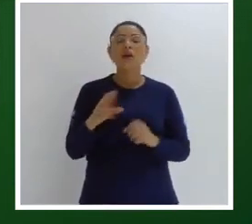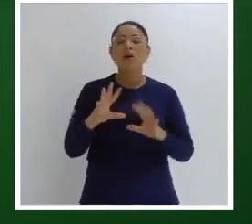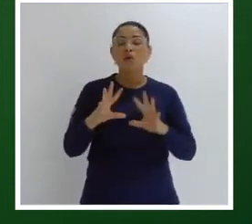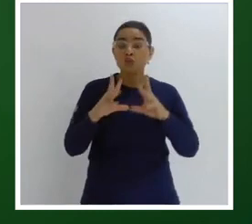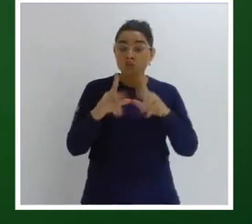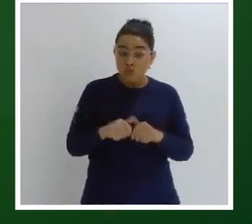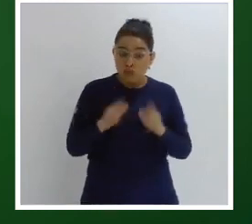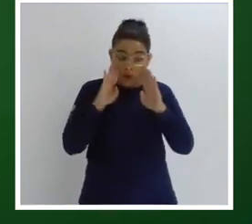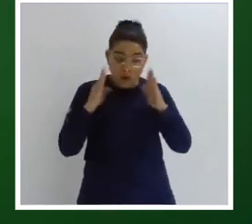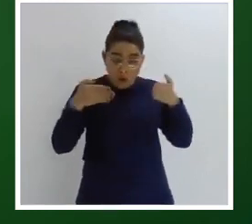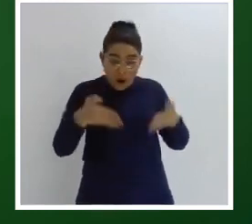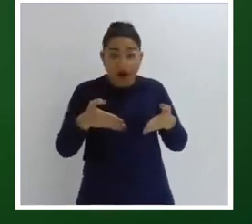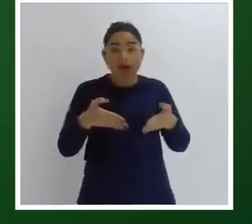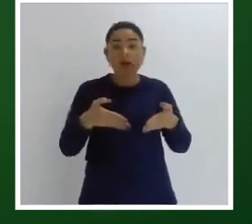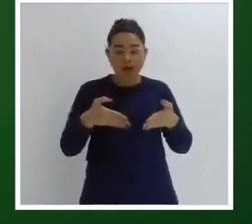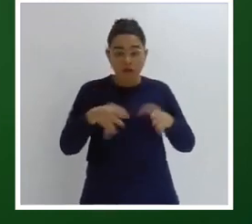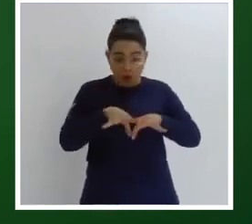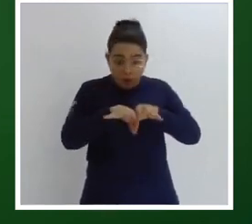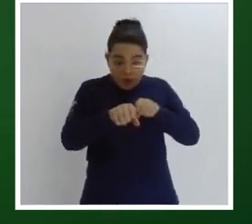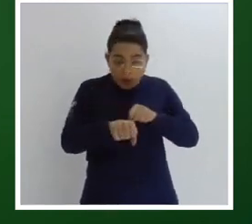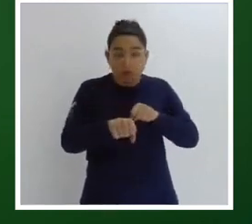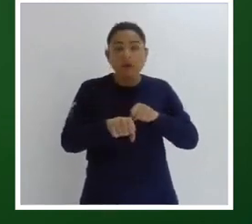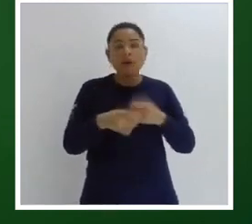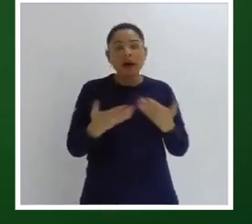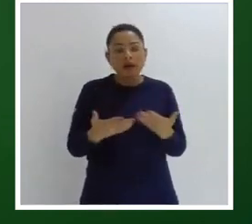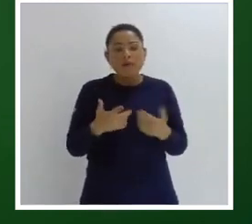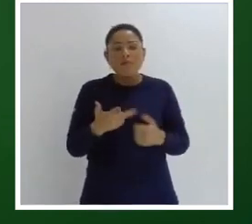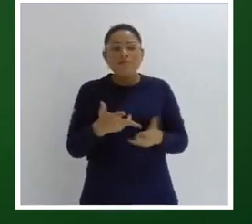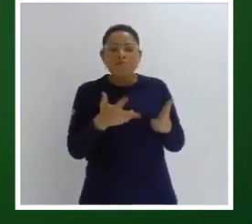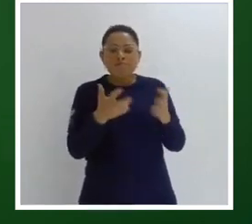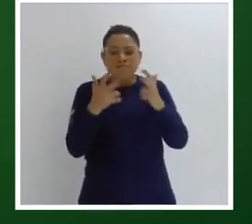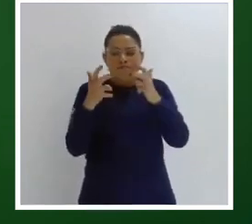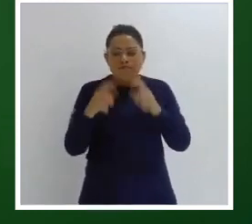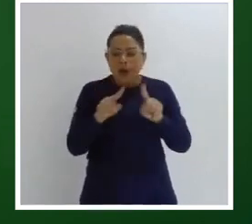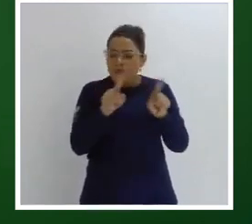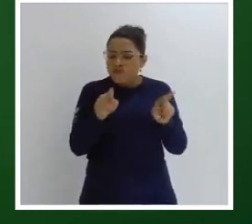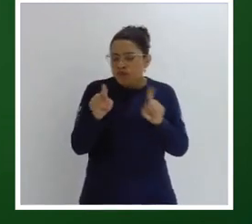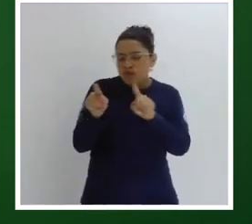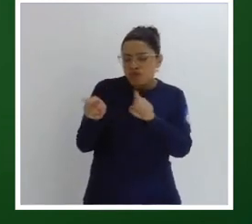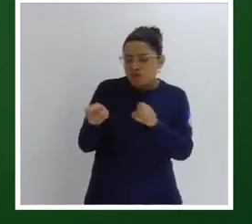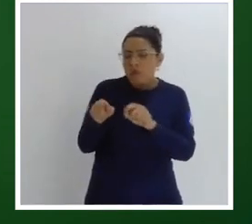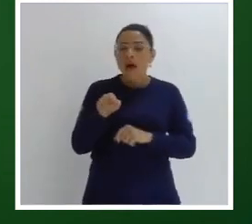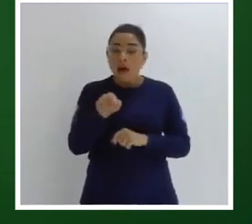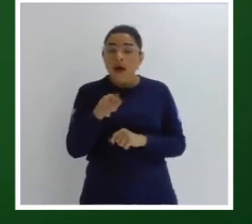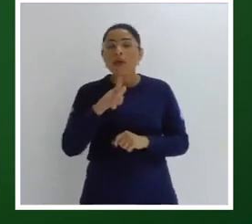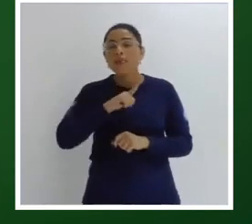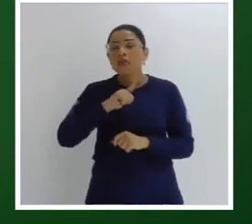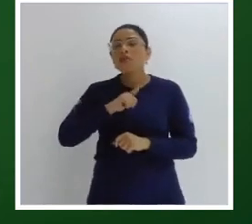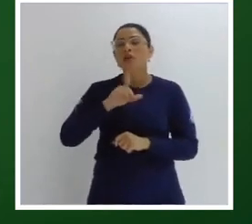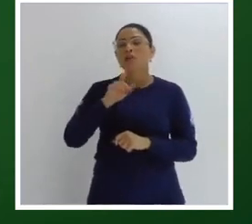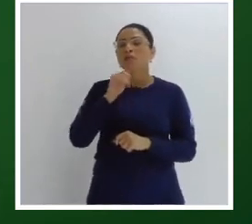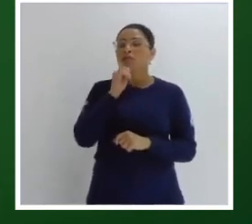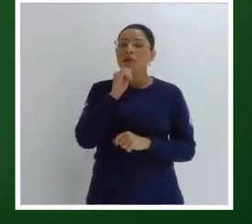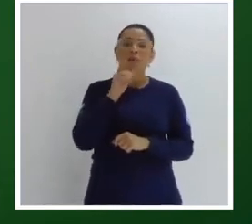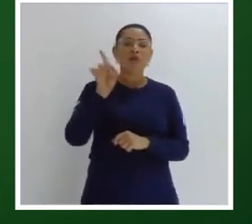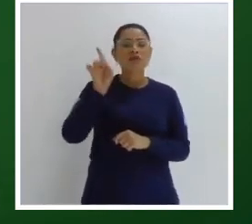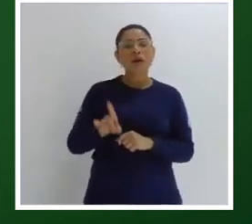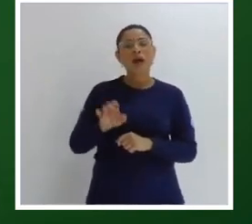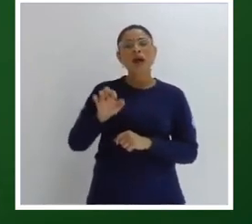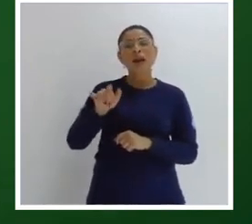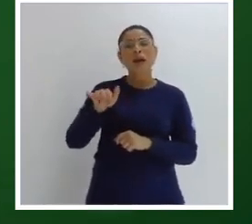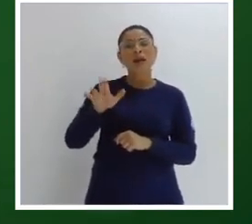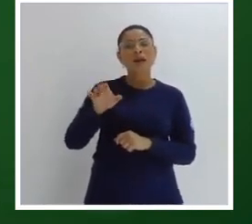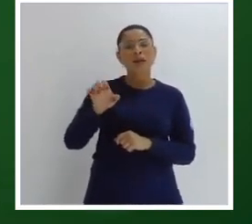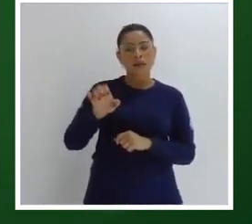olhar para a formação a gente viu alguns talentos né então a gente tinha lá a diretora Elaine